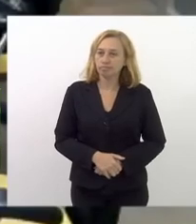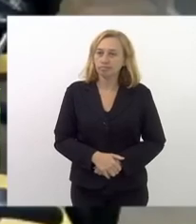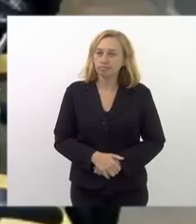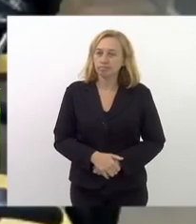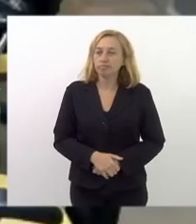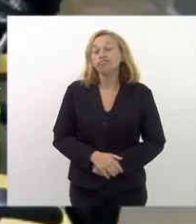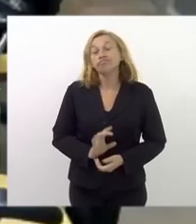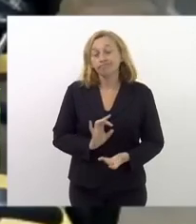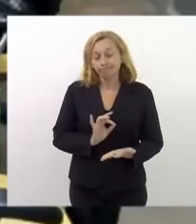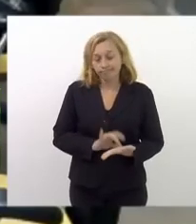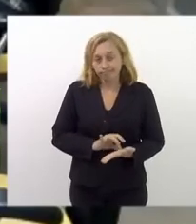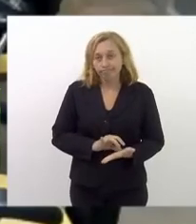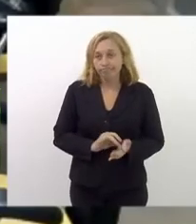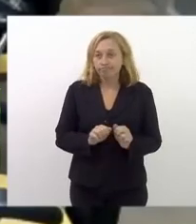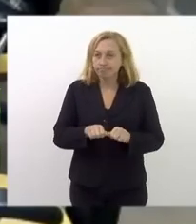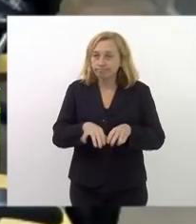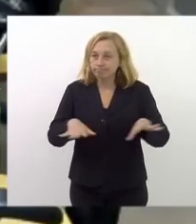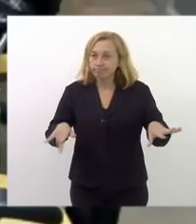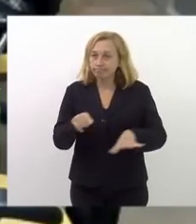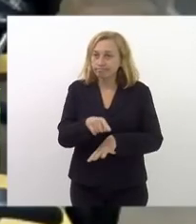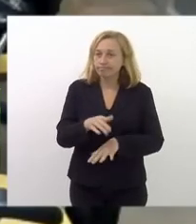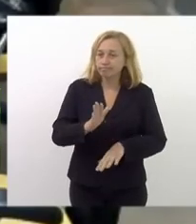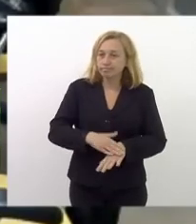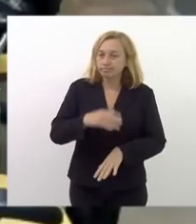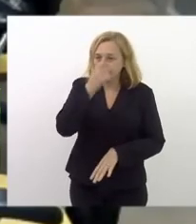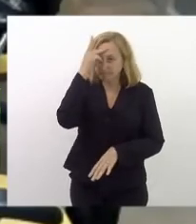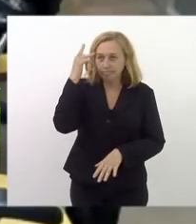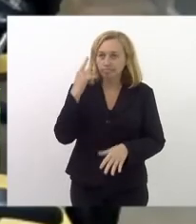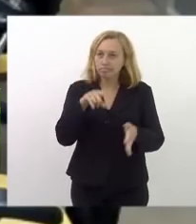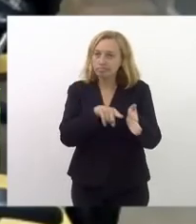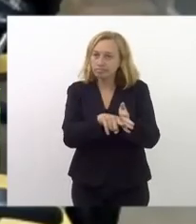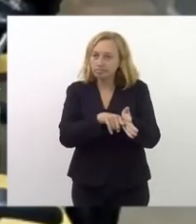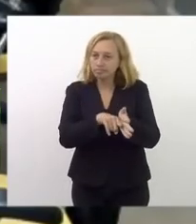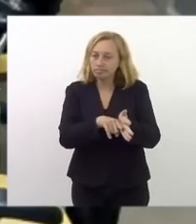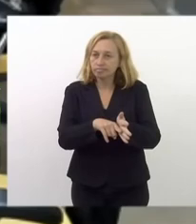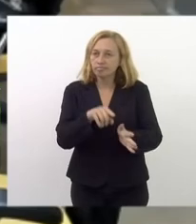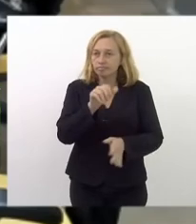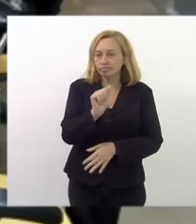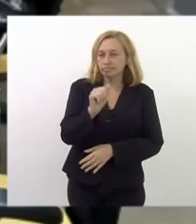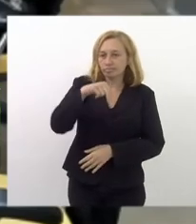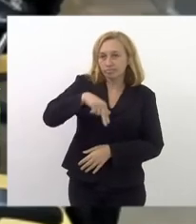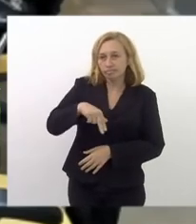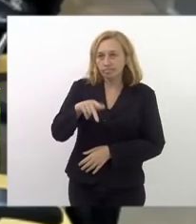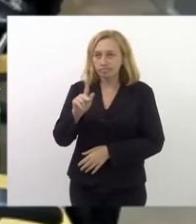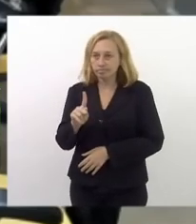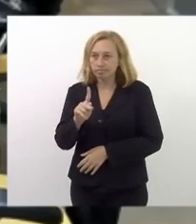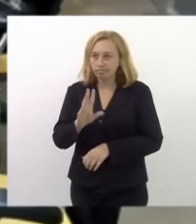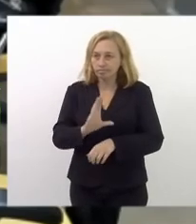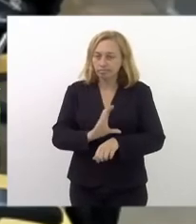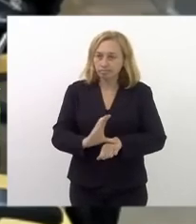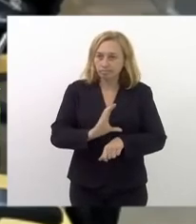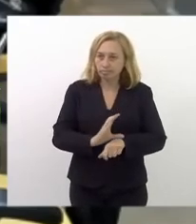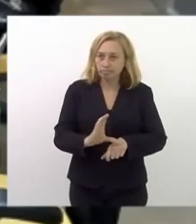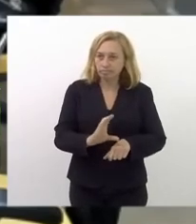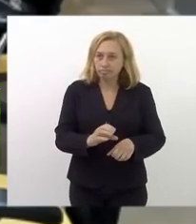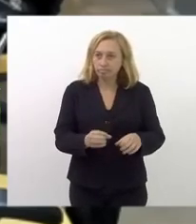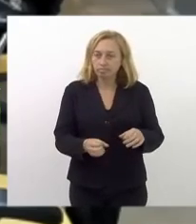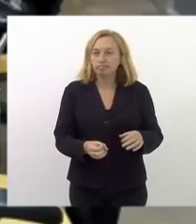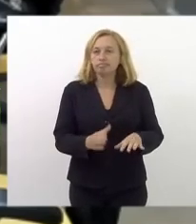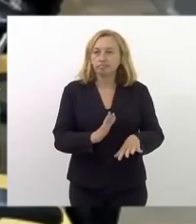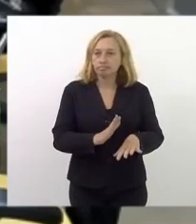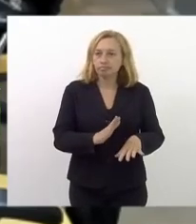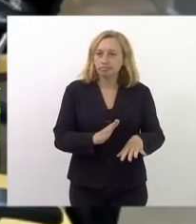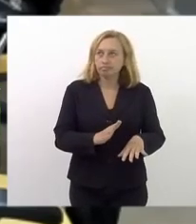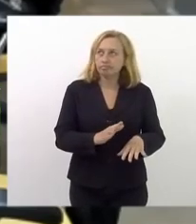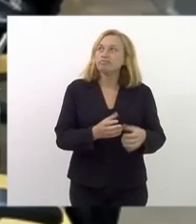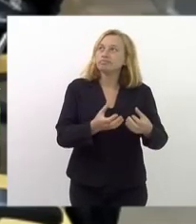Na realidade, a gente ampliou aqui, tem mais fiscais. A ANP, por sua vez, fez